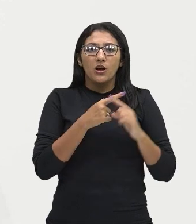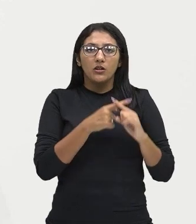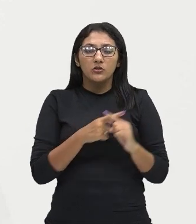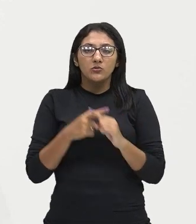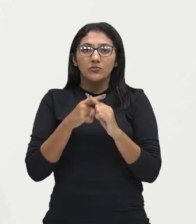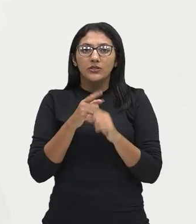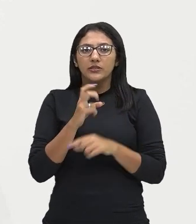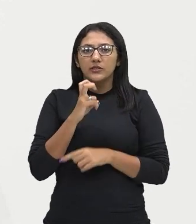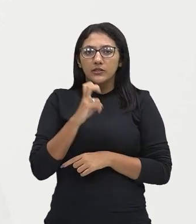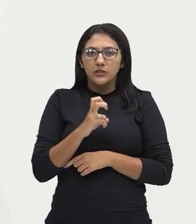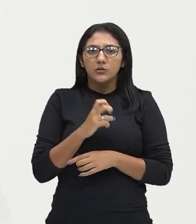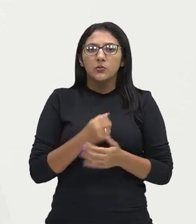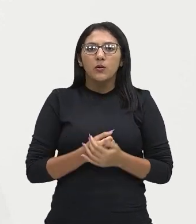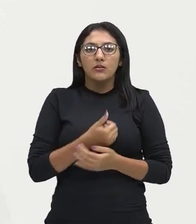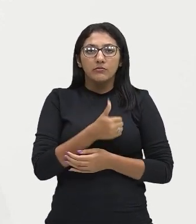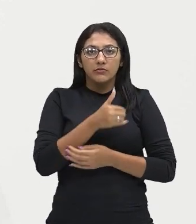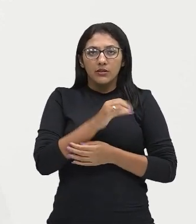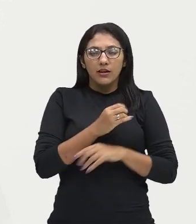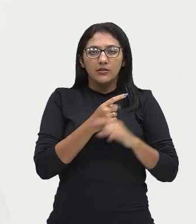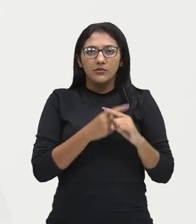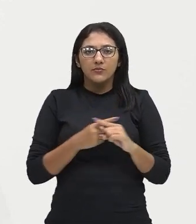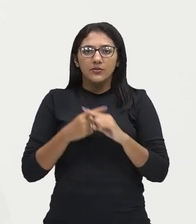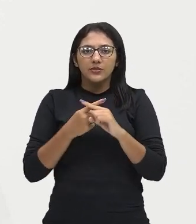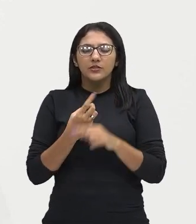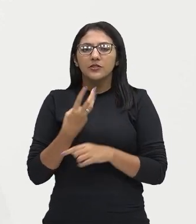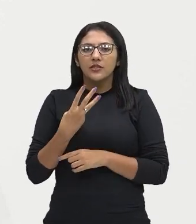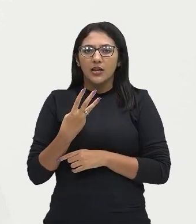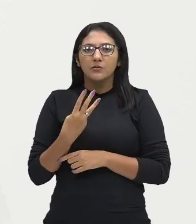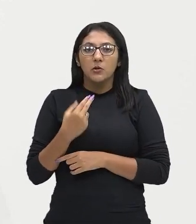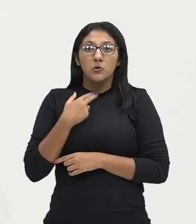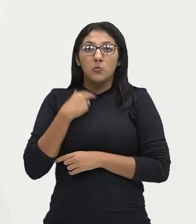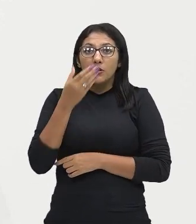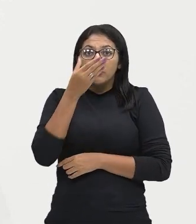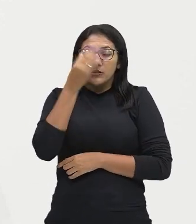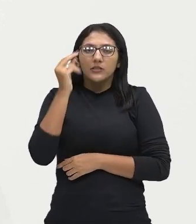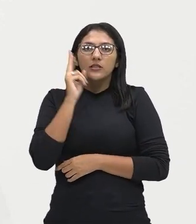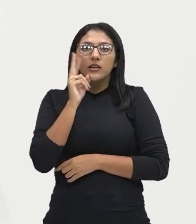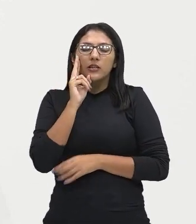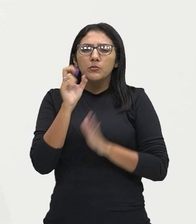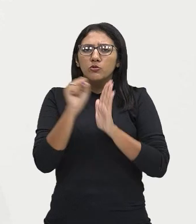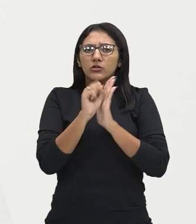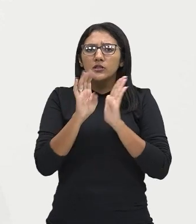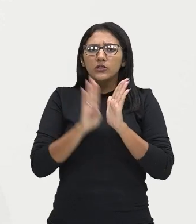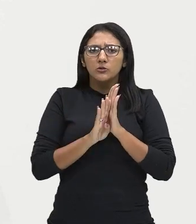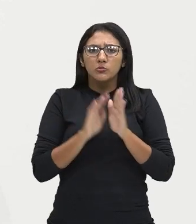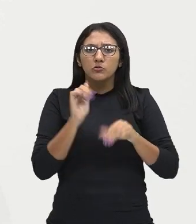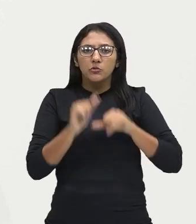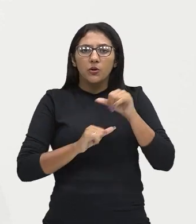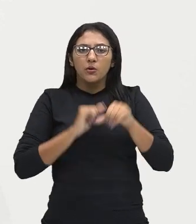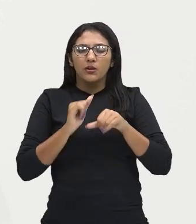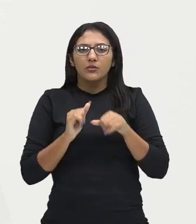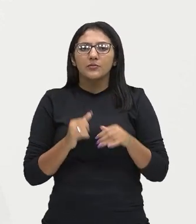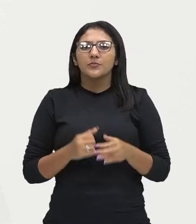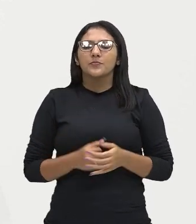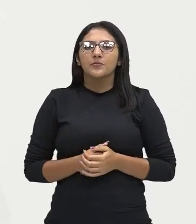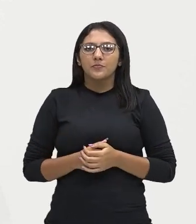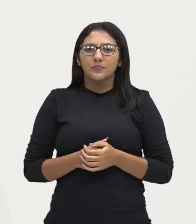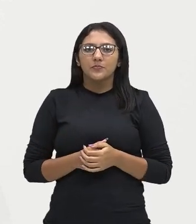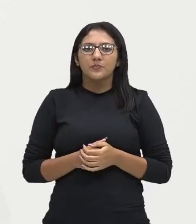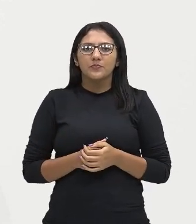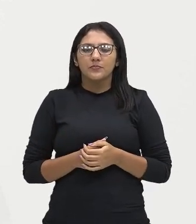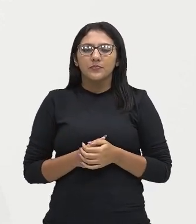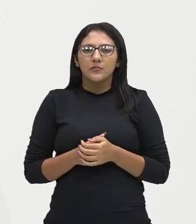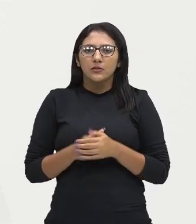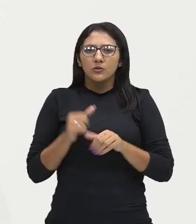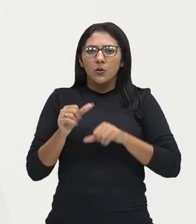numerador, denominador vezes denominador. E não pode esquecer de fazer a operação com sinal, tá bom? E aí, fazendo a